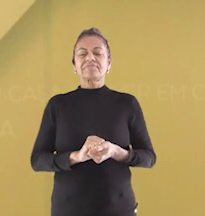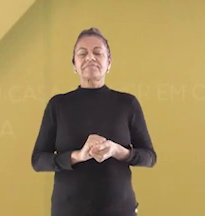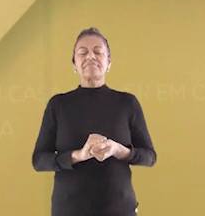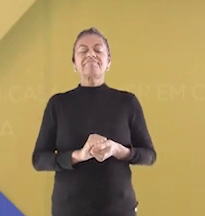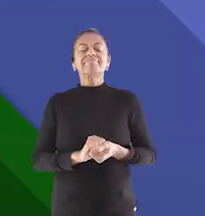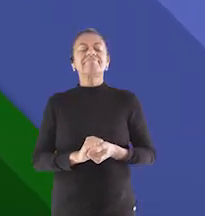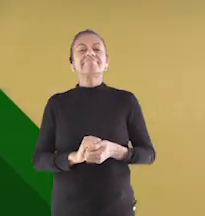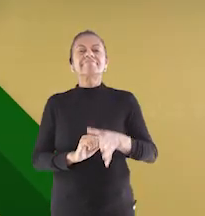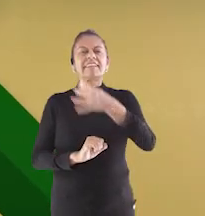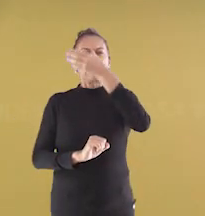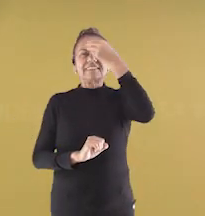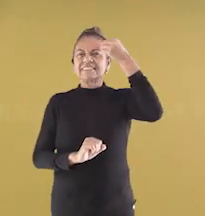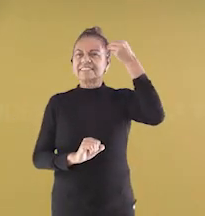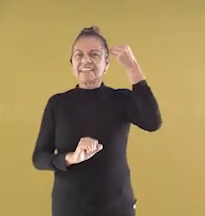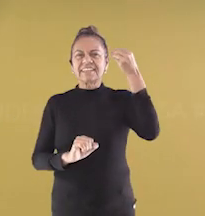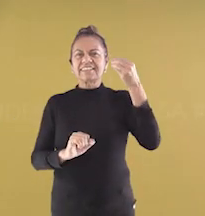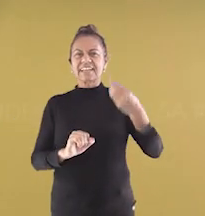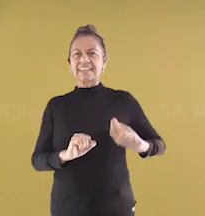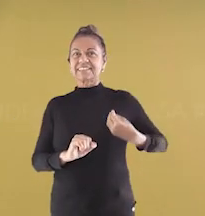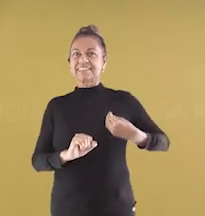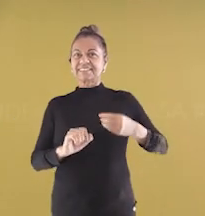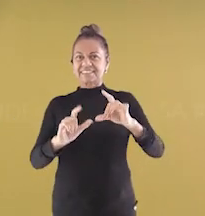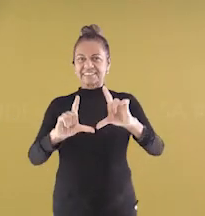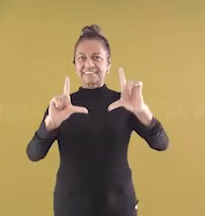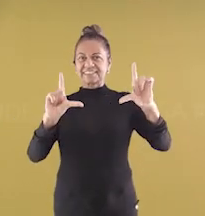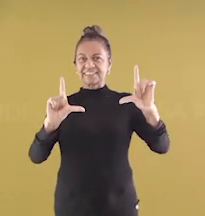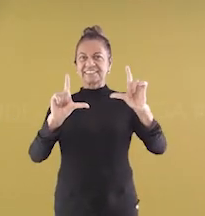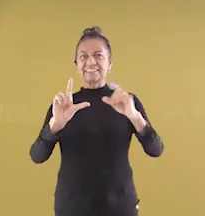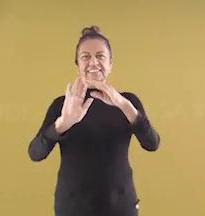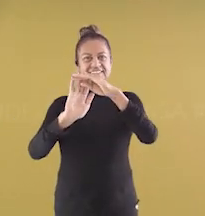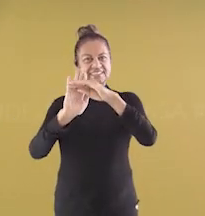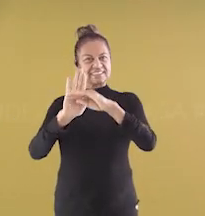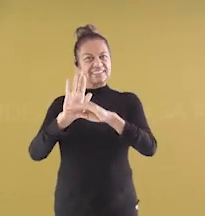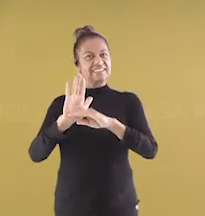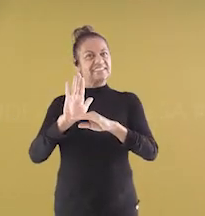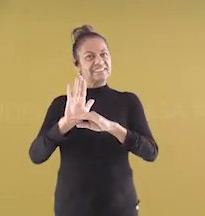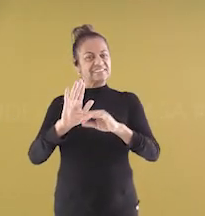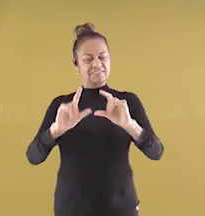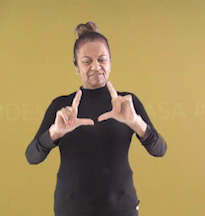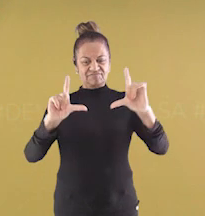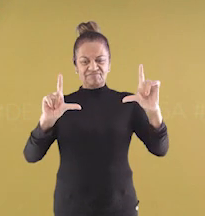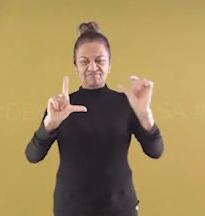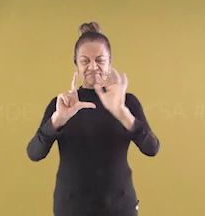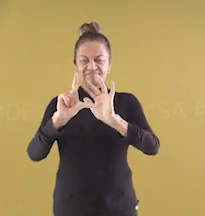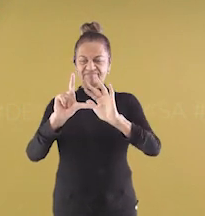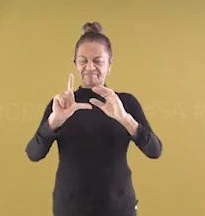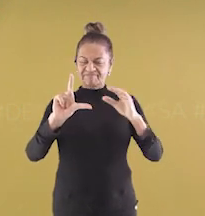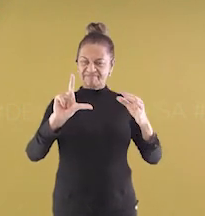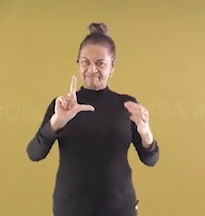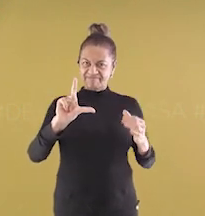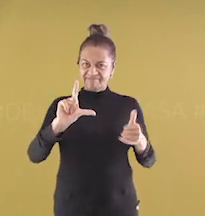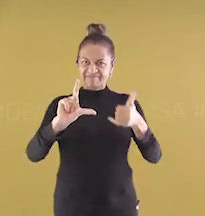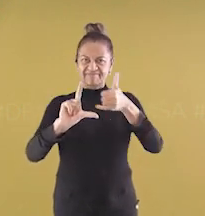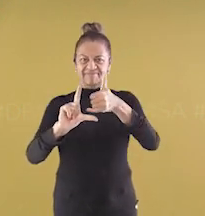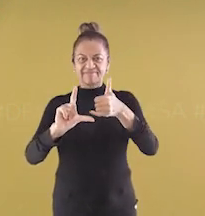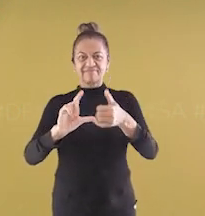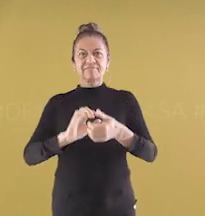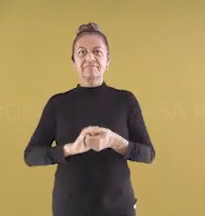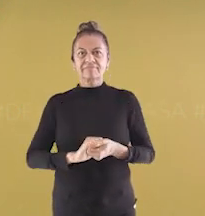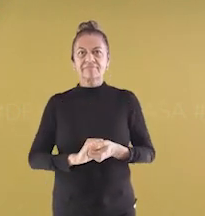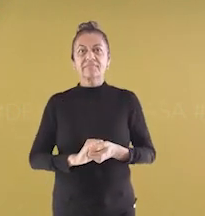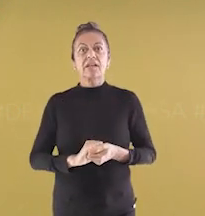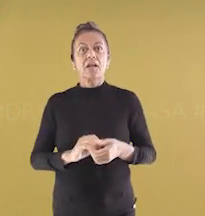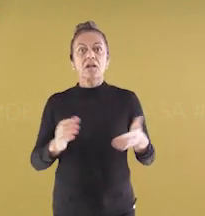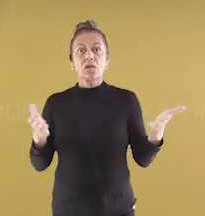você está aqui. Você sabia que em 15 de janeiro desse ano ocorreu uma enorme erupção próxima à região